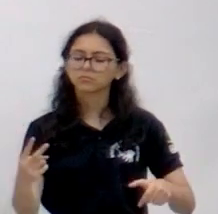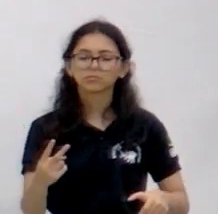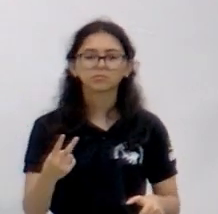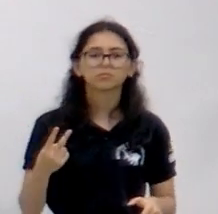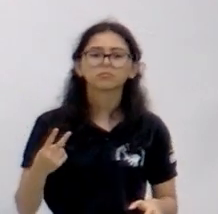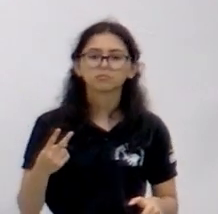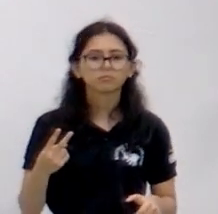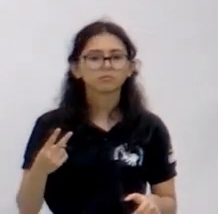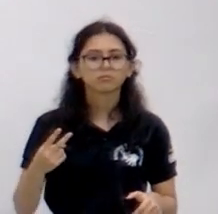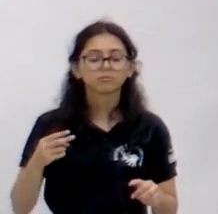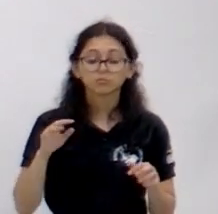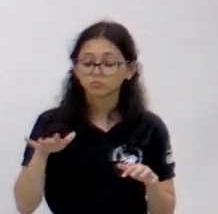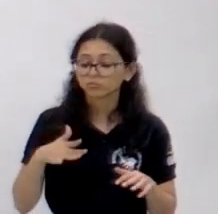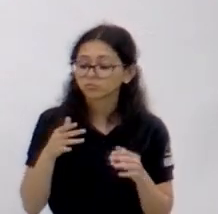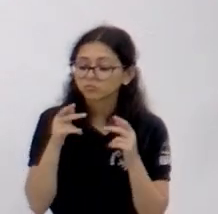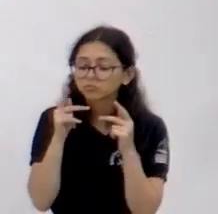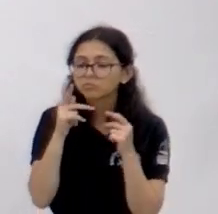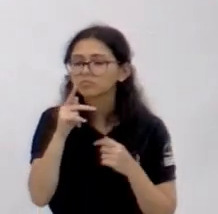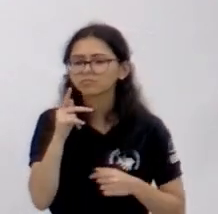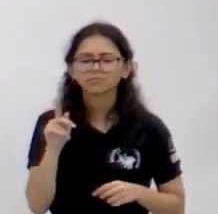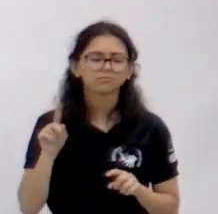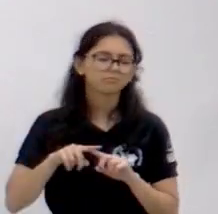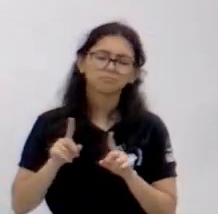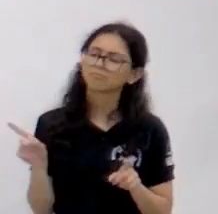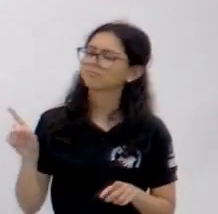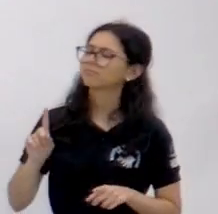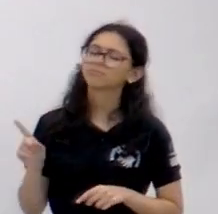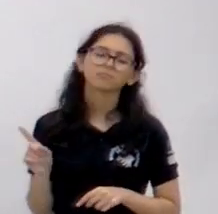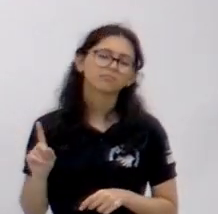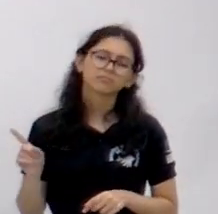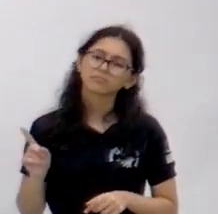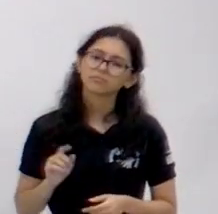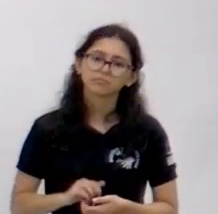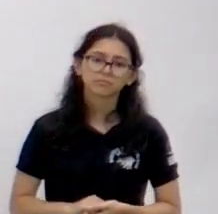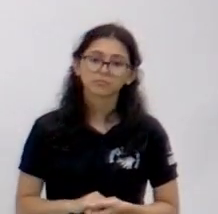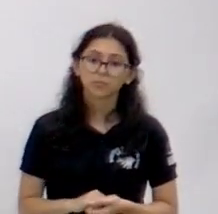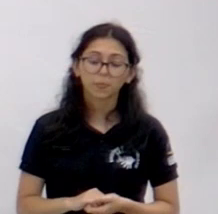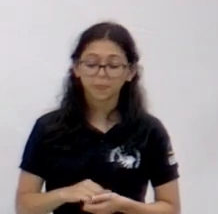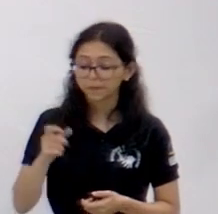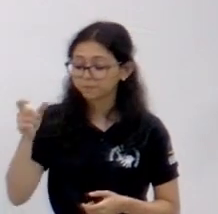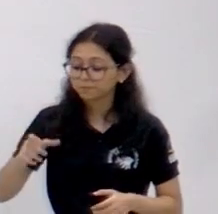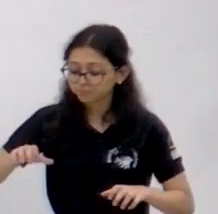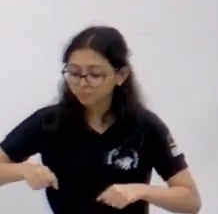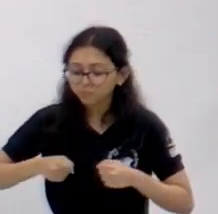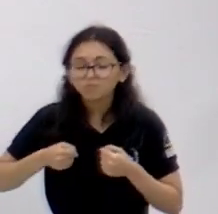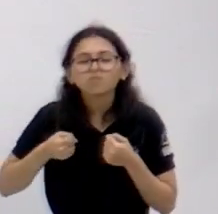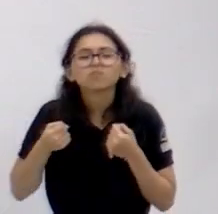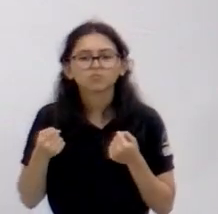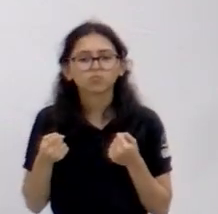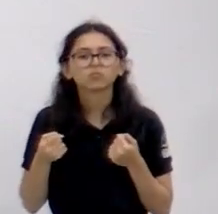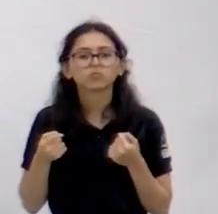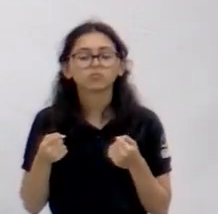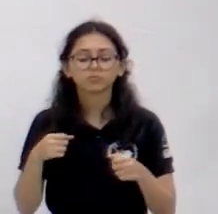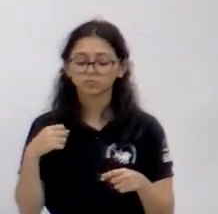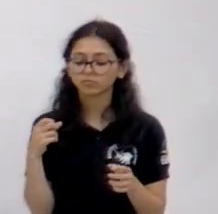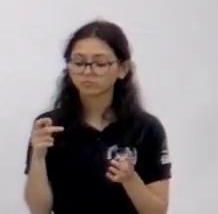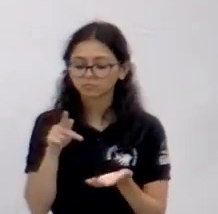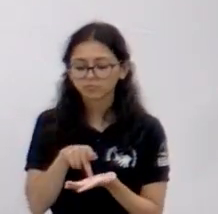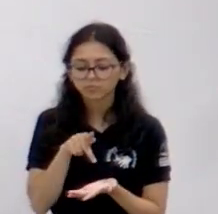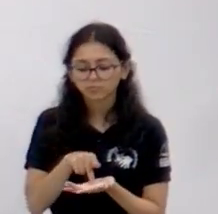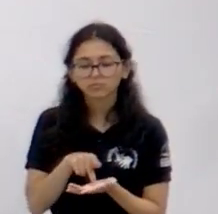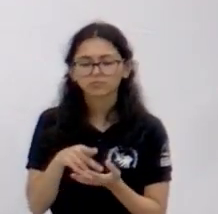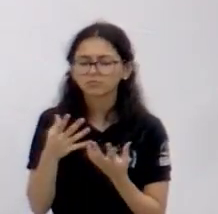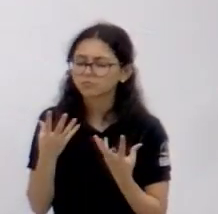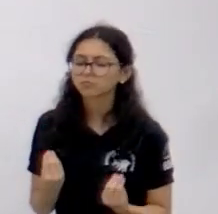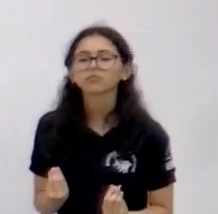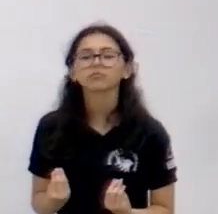falar. Não, valente não é esse não. Valente é o que se acha pequeno, frágil, dependente da ação